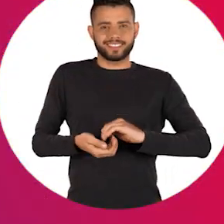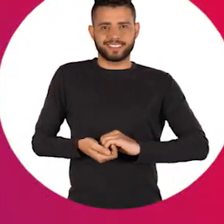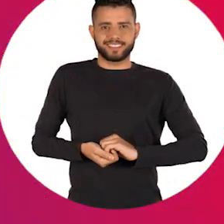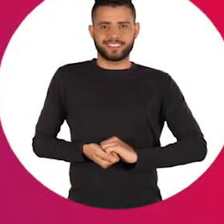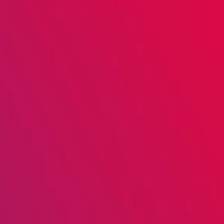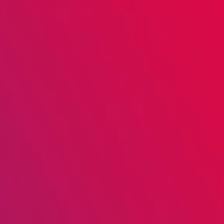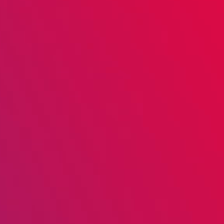Obrigado.